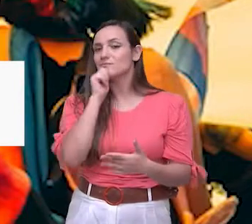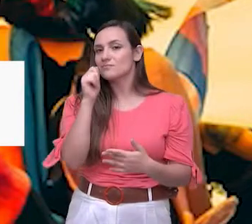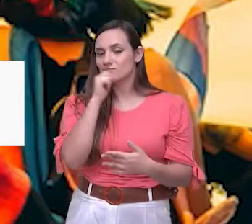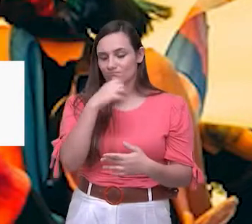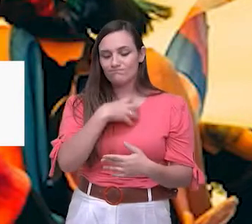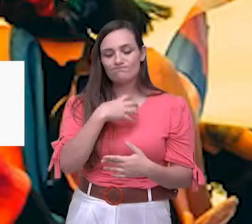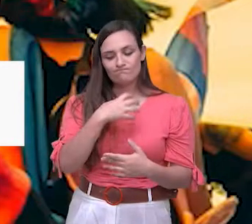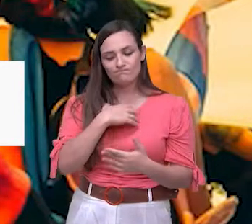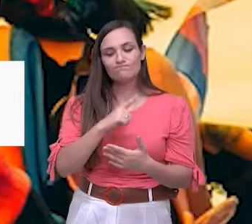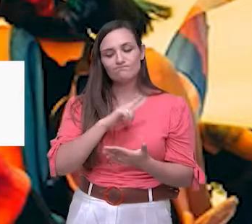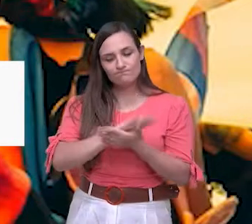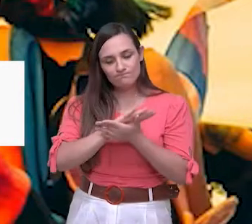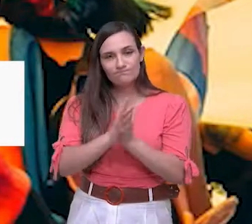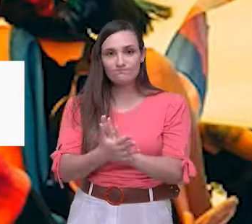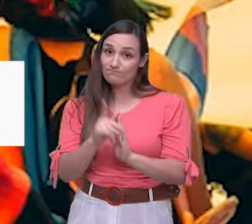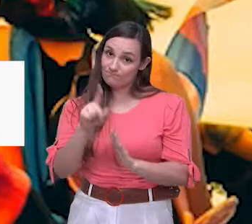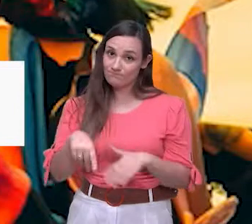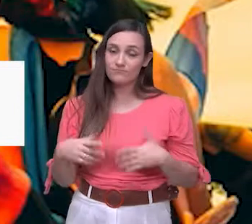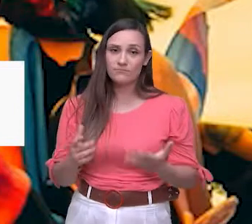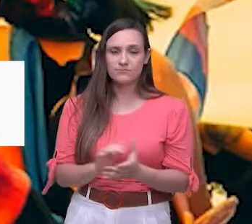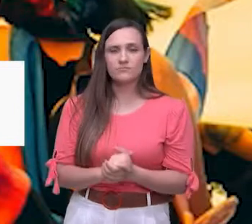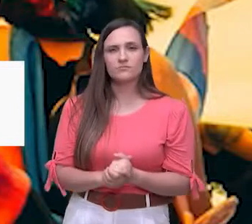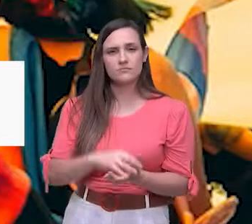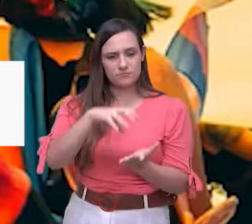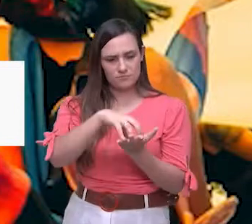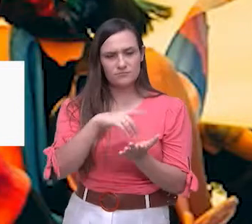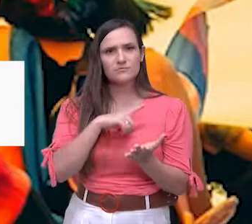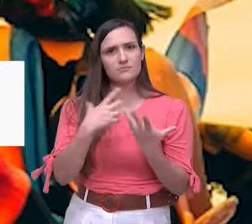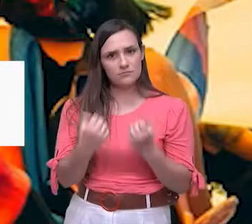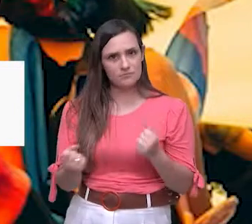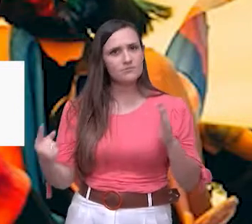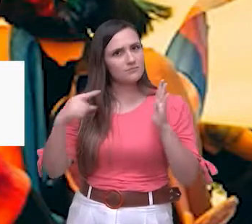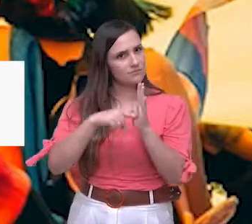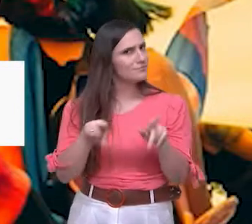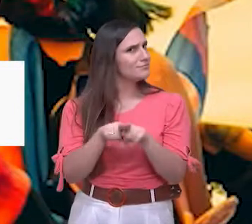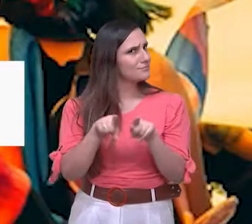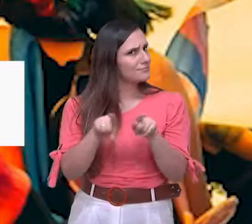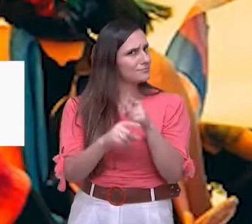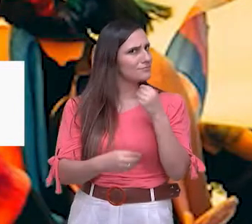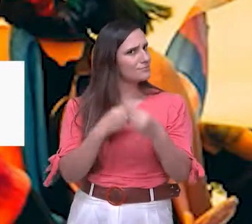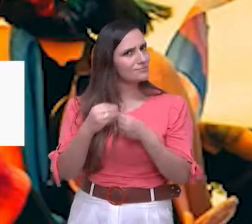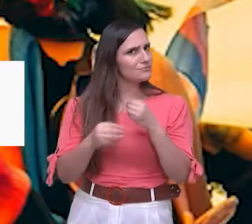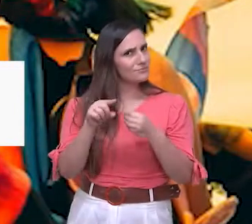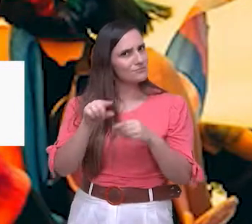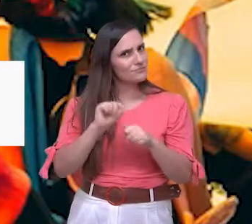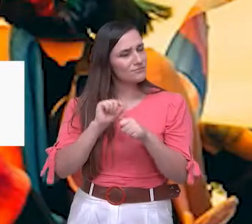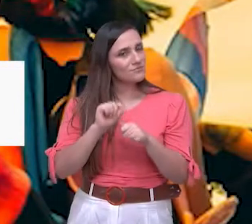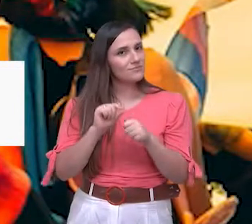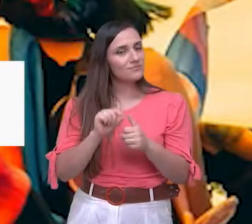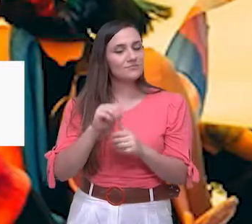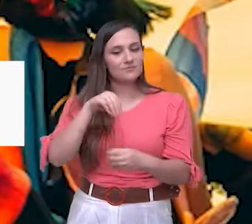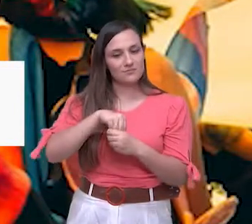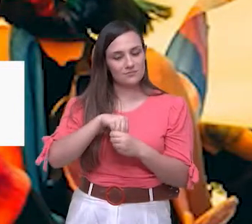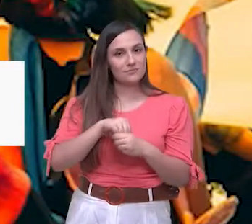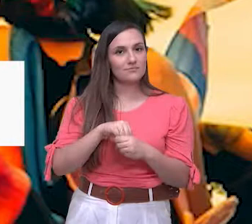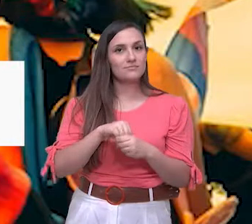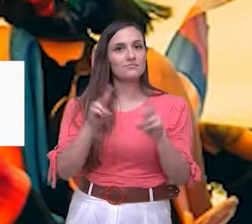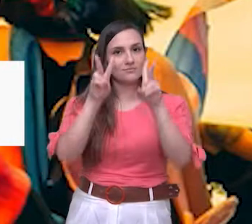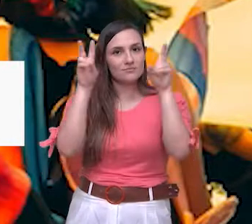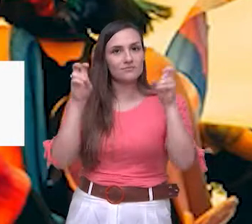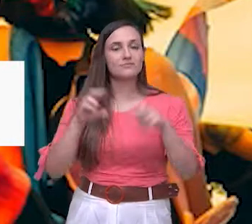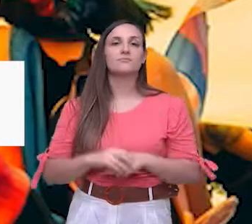pele o preconceito do dia a dia né o centro ele recebe denúncias também como que é a atuação de vocês